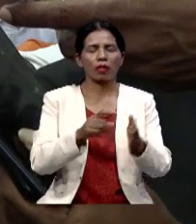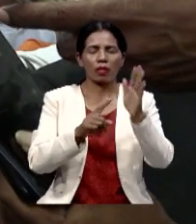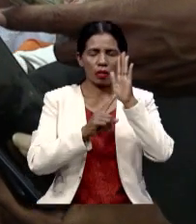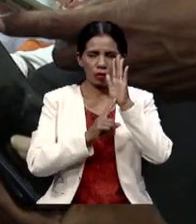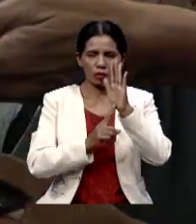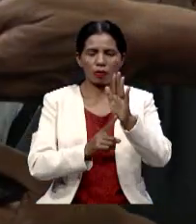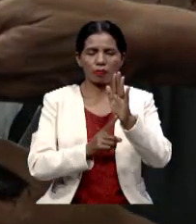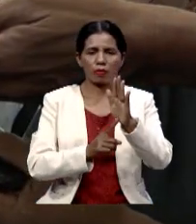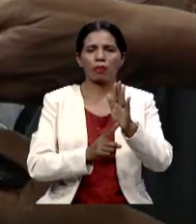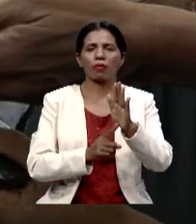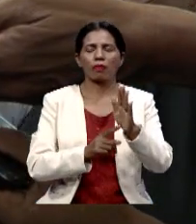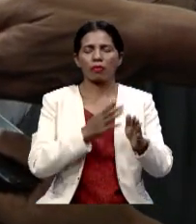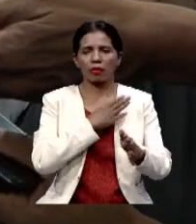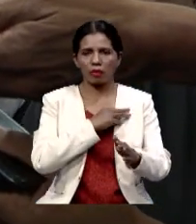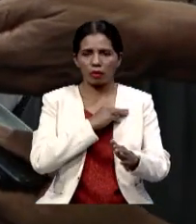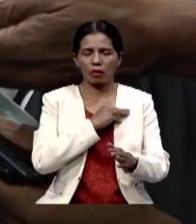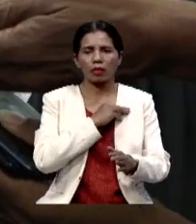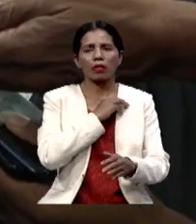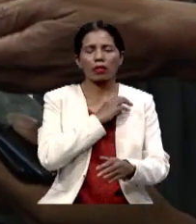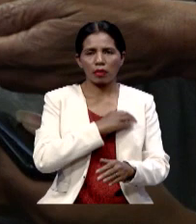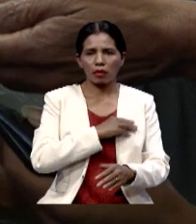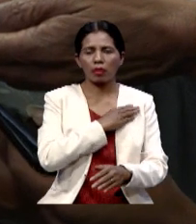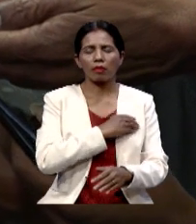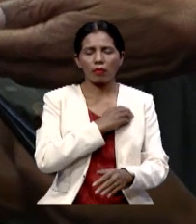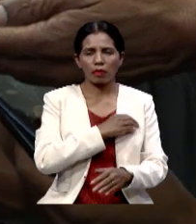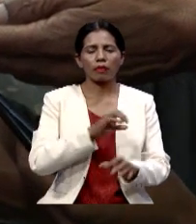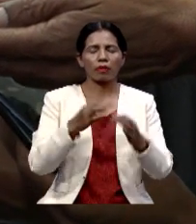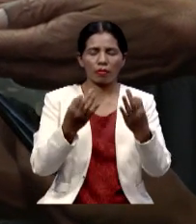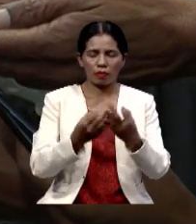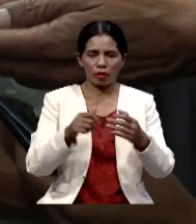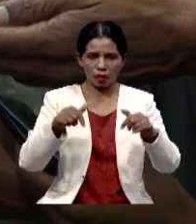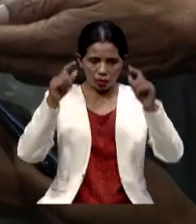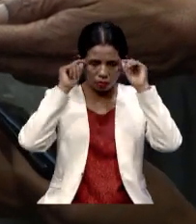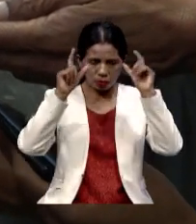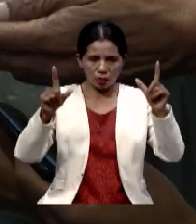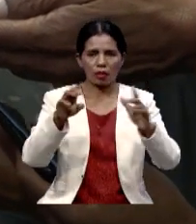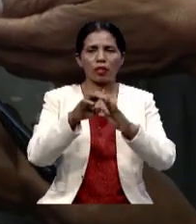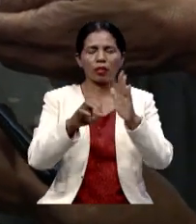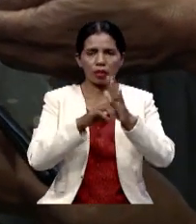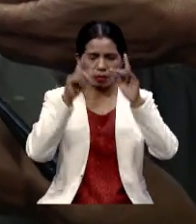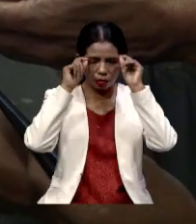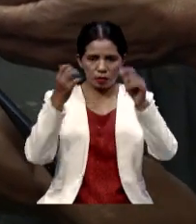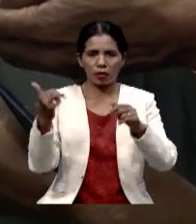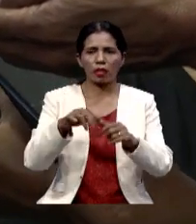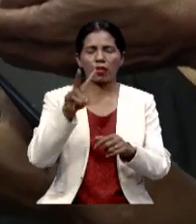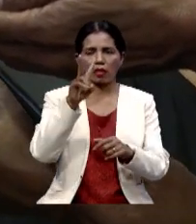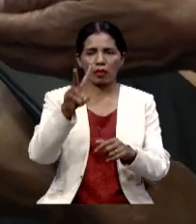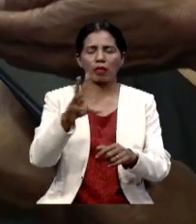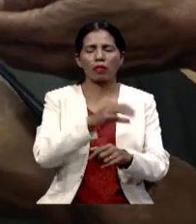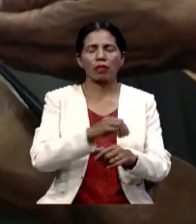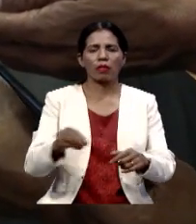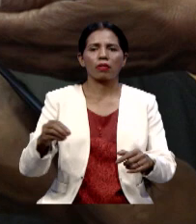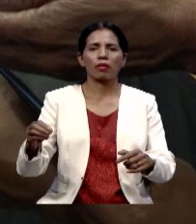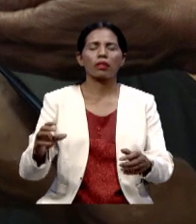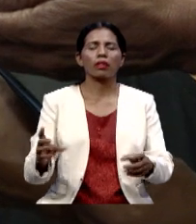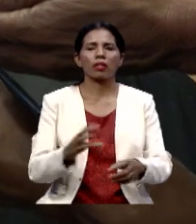condolence mos ba familia sira ne be Timor ba estado Timor ba ser ne rua aninia accident ami hato